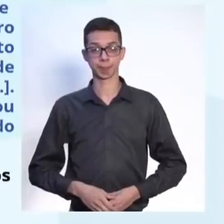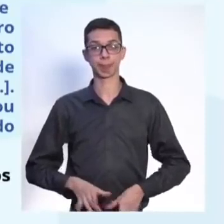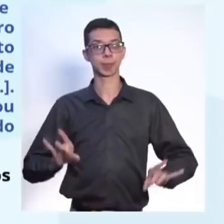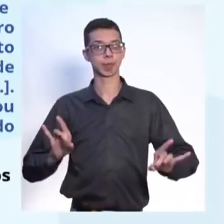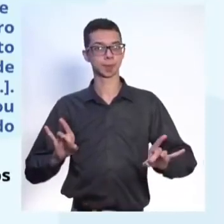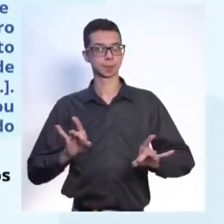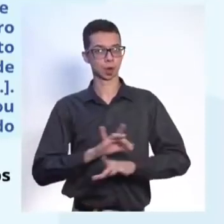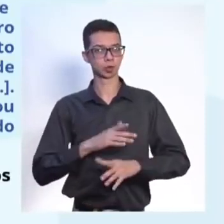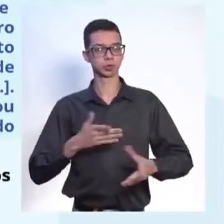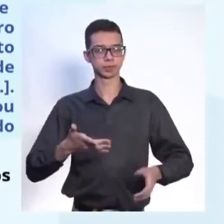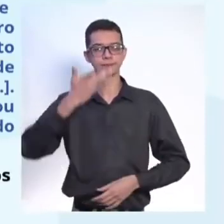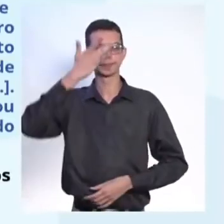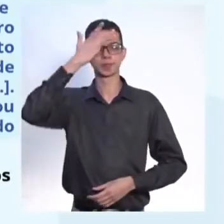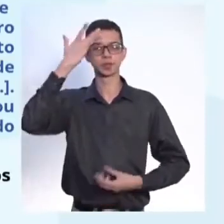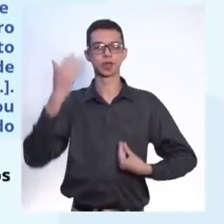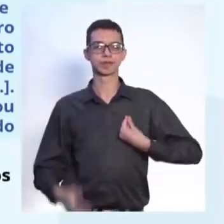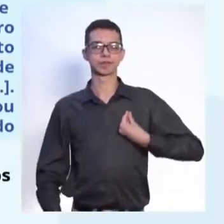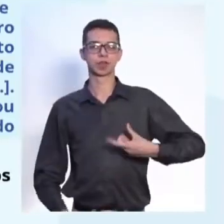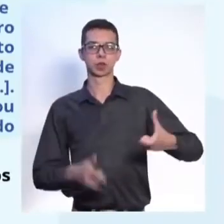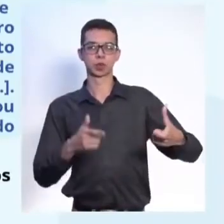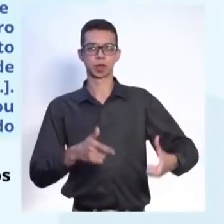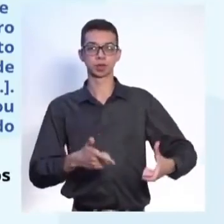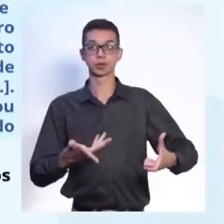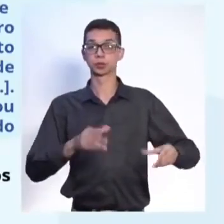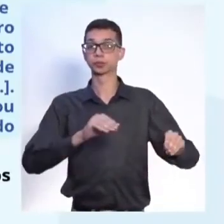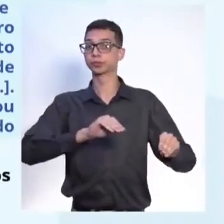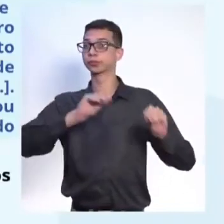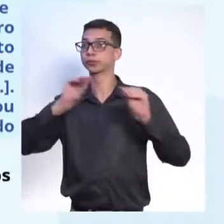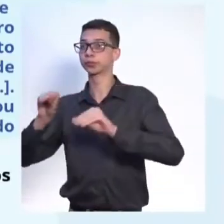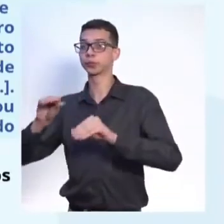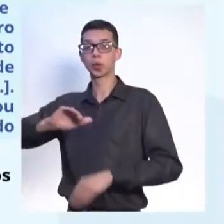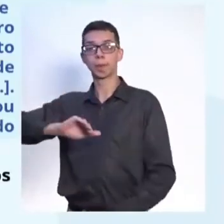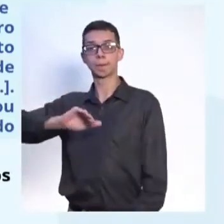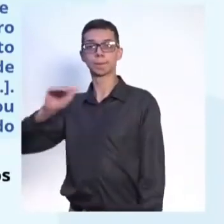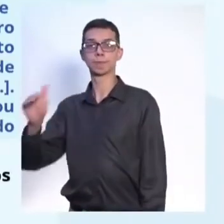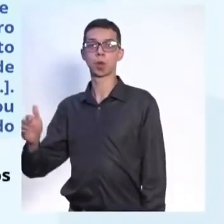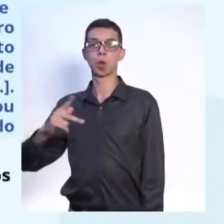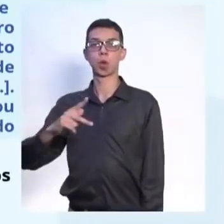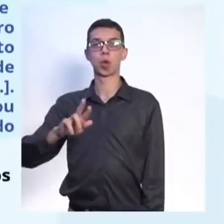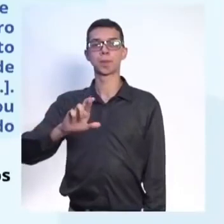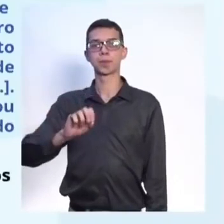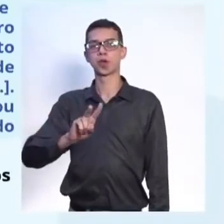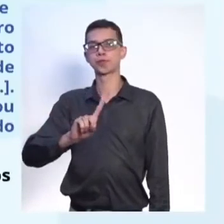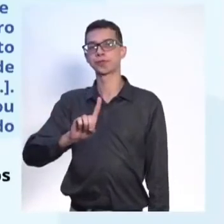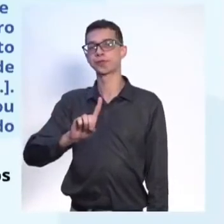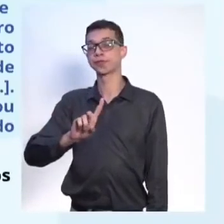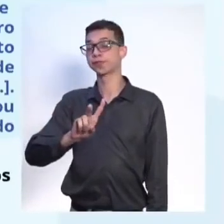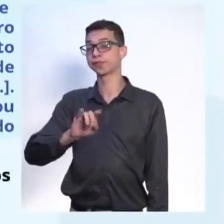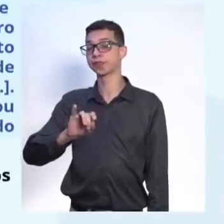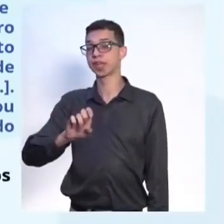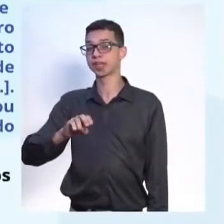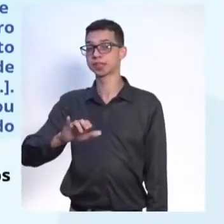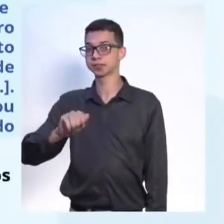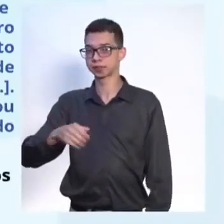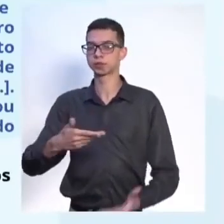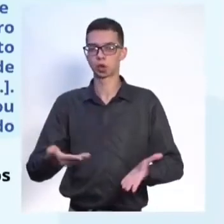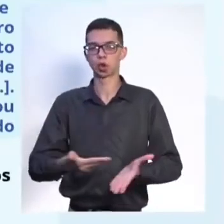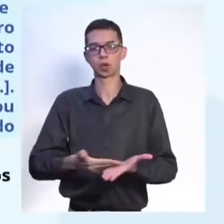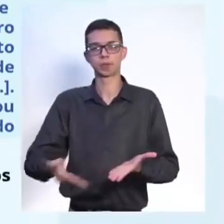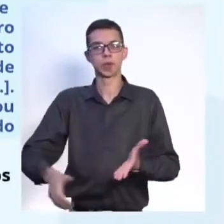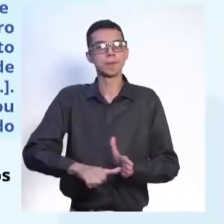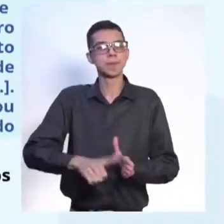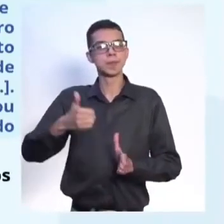seus moradores migrou para o Morro da Providência, que fica próximo ao local, fundando assim a